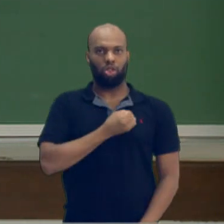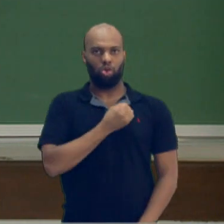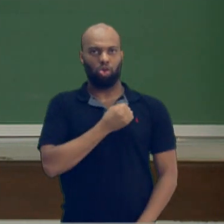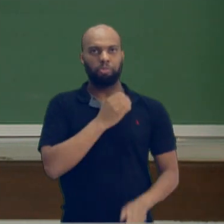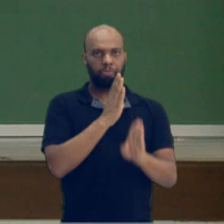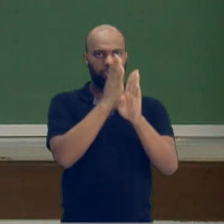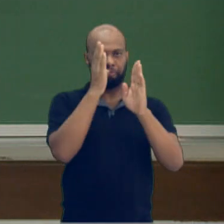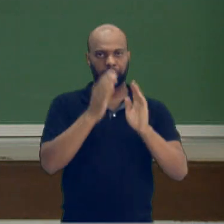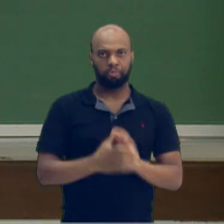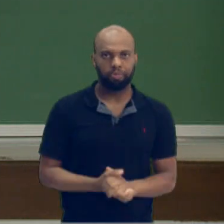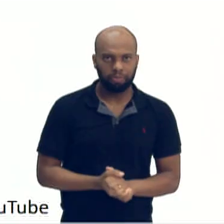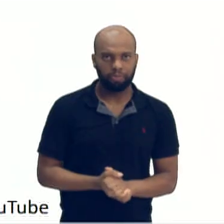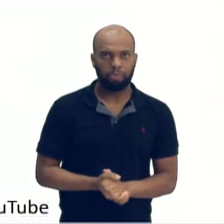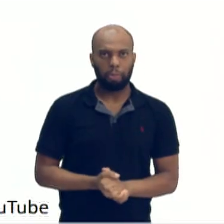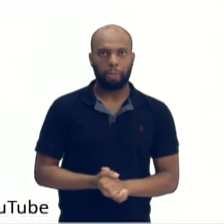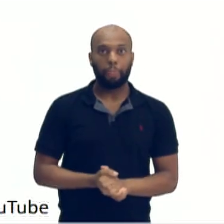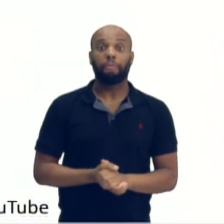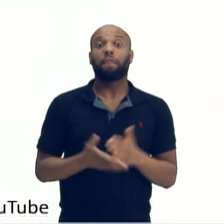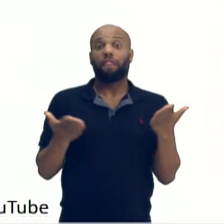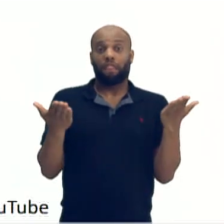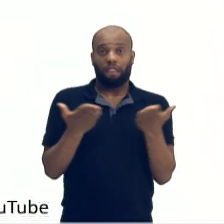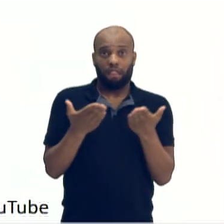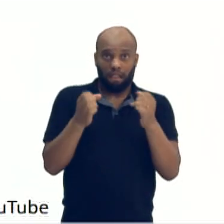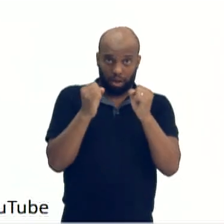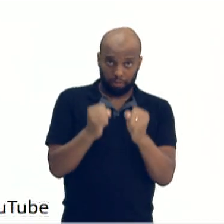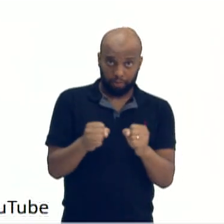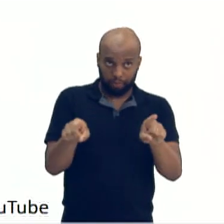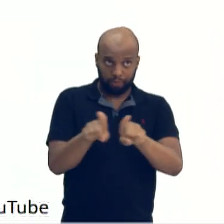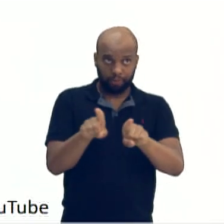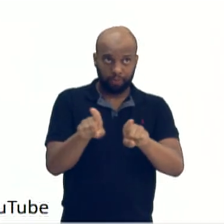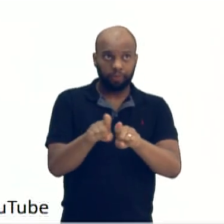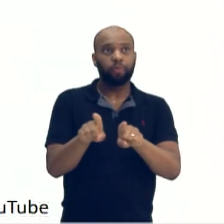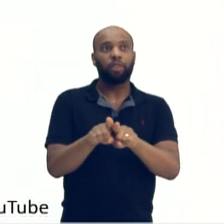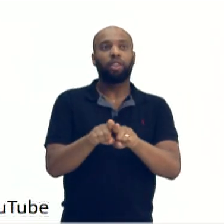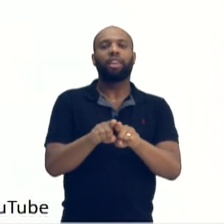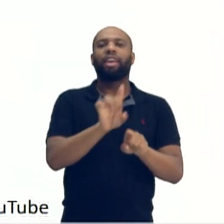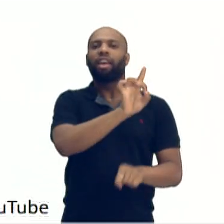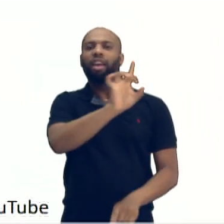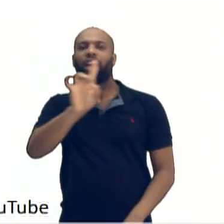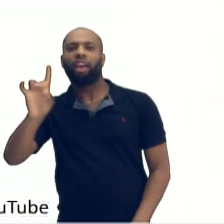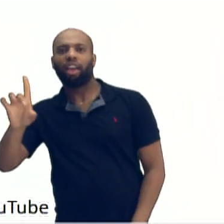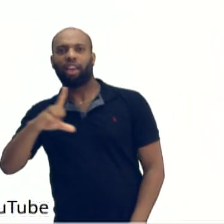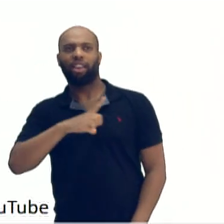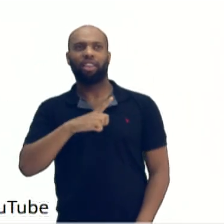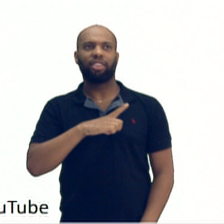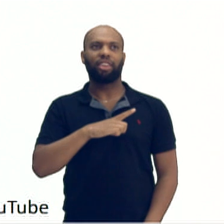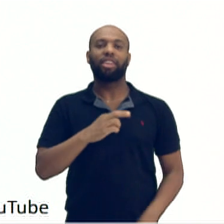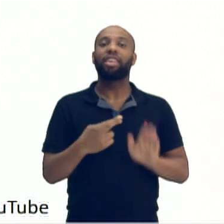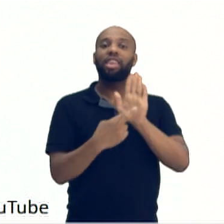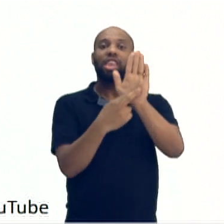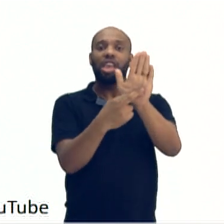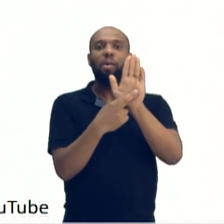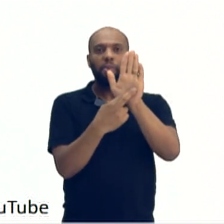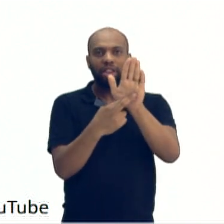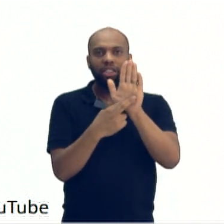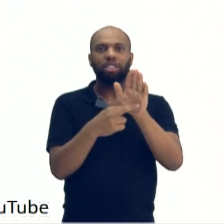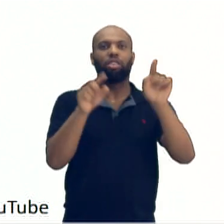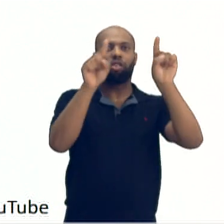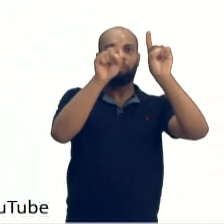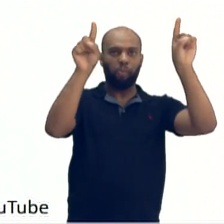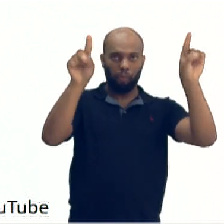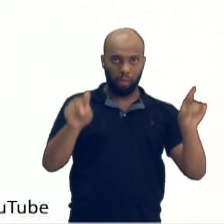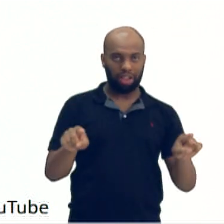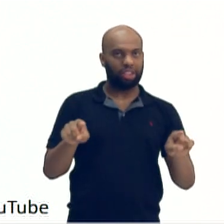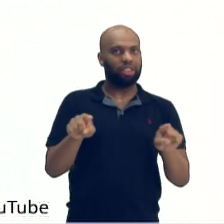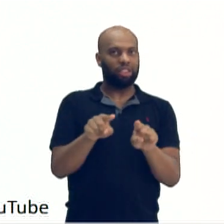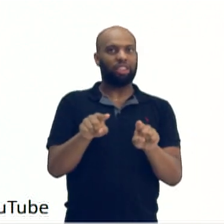Perfeito? Então, o que a gente pode falar aqui? Que cada termo ou elemento da matriz é representado, no caso de uma matriz, se